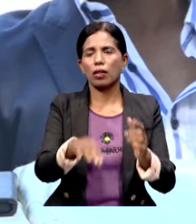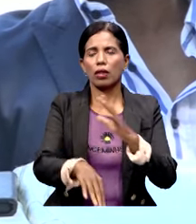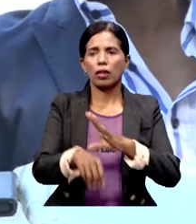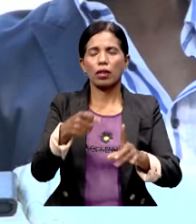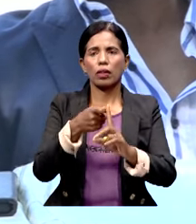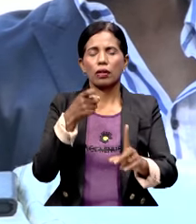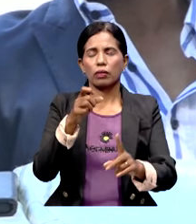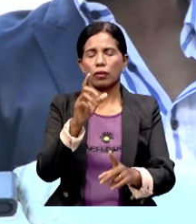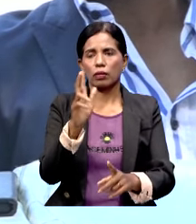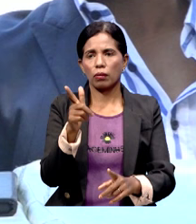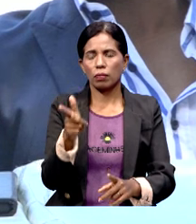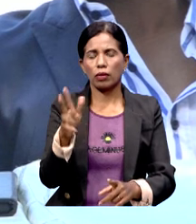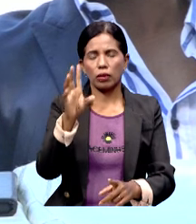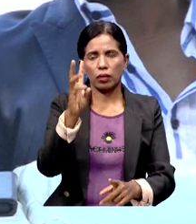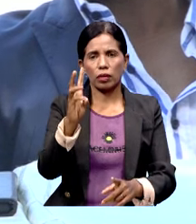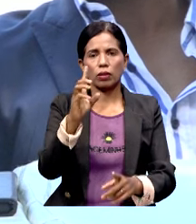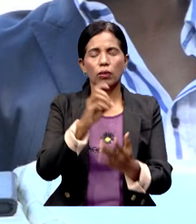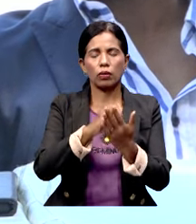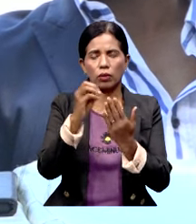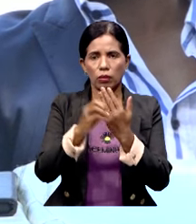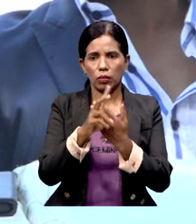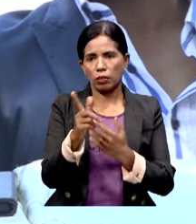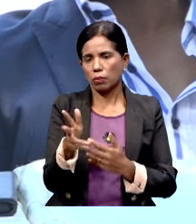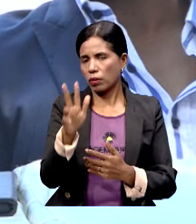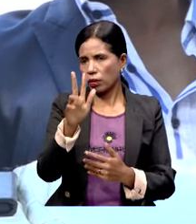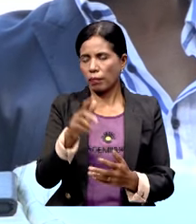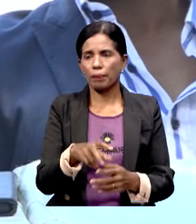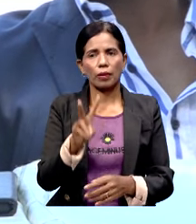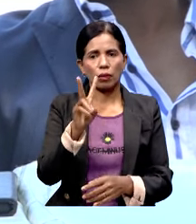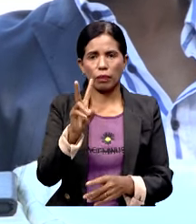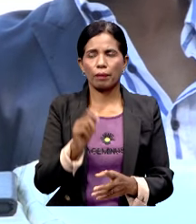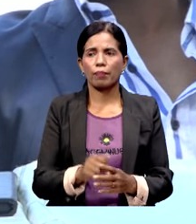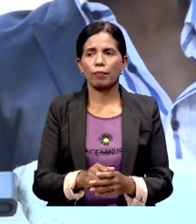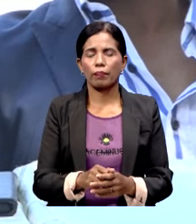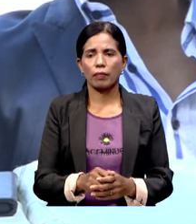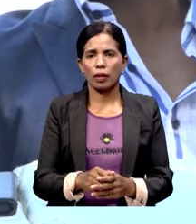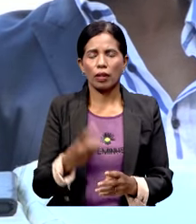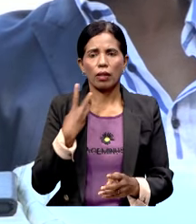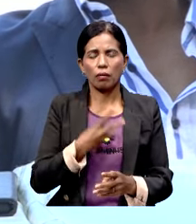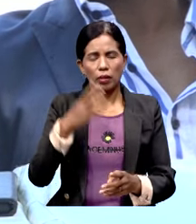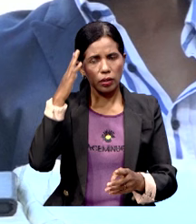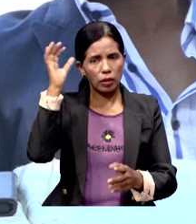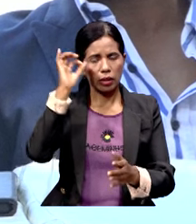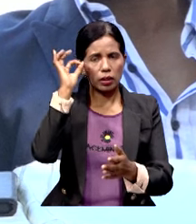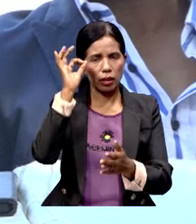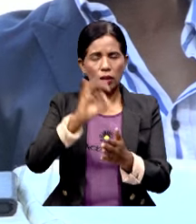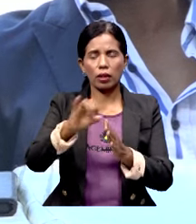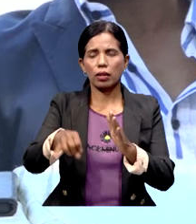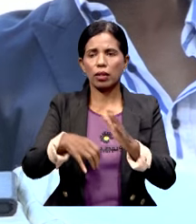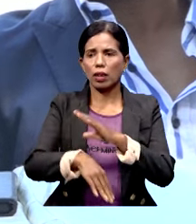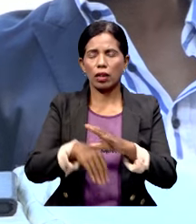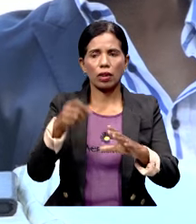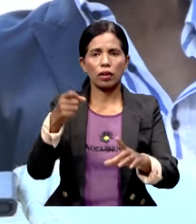dia 26 de outubro de 2023. Rua, nota katak, secretário-geral resignado,